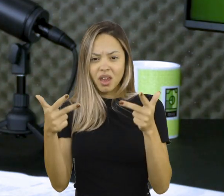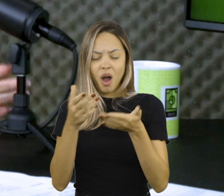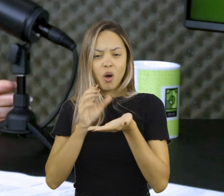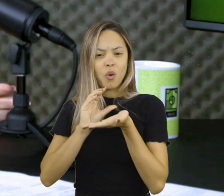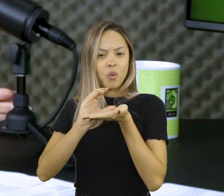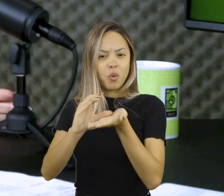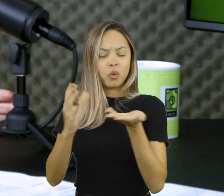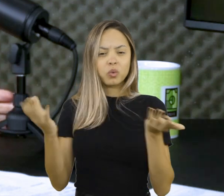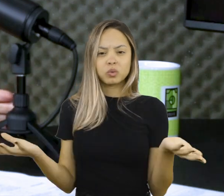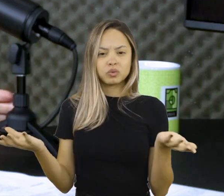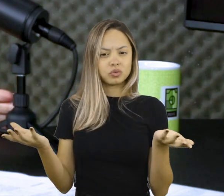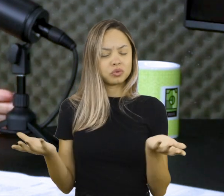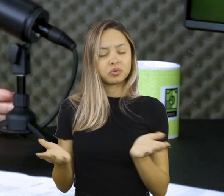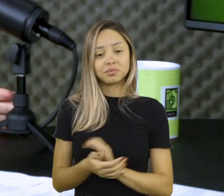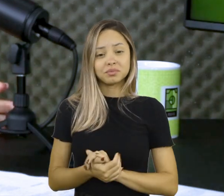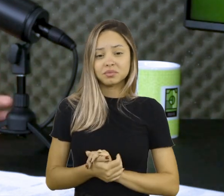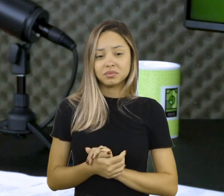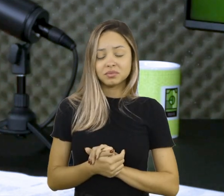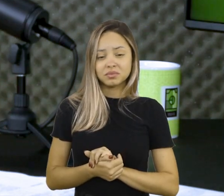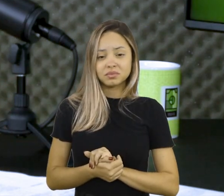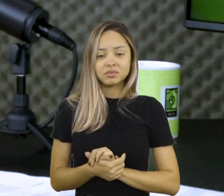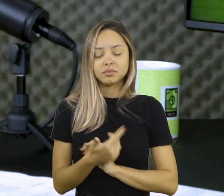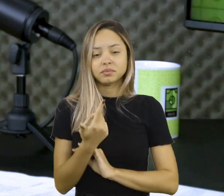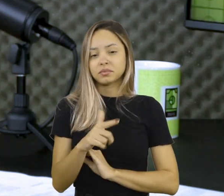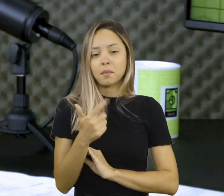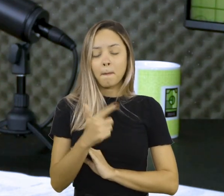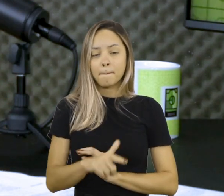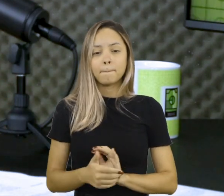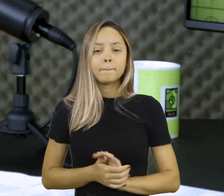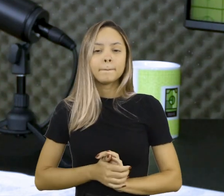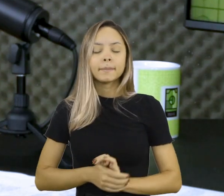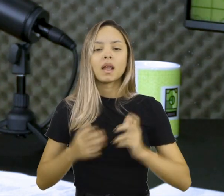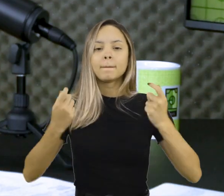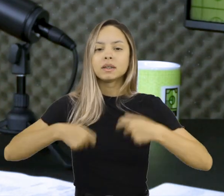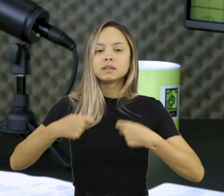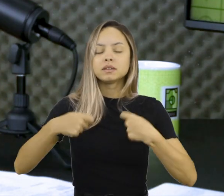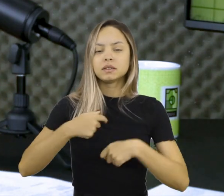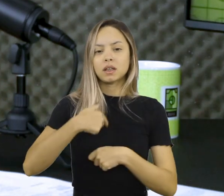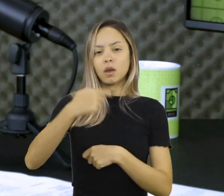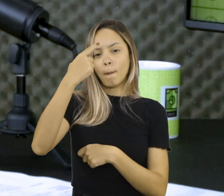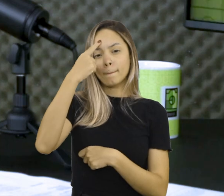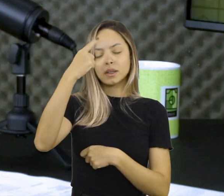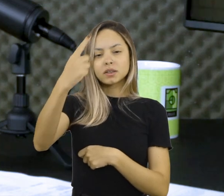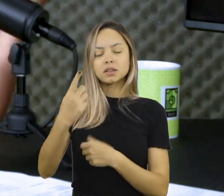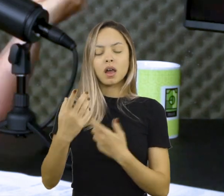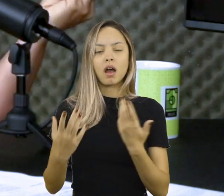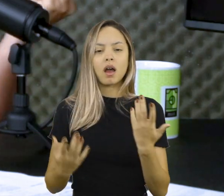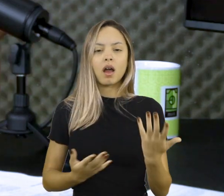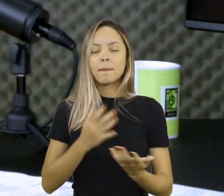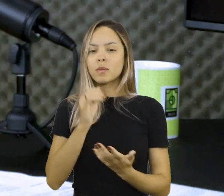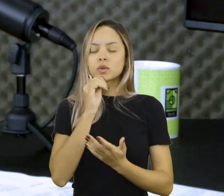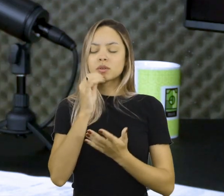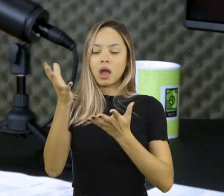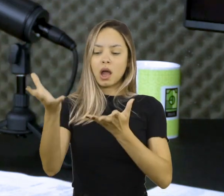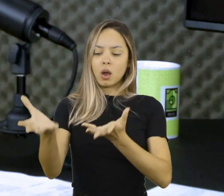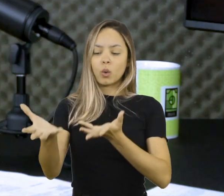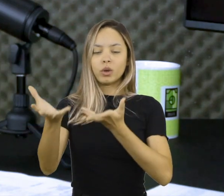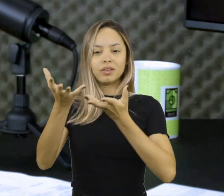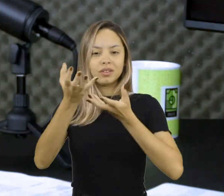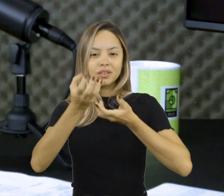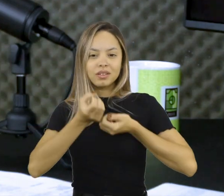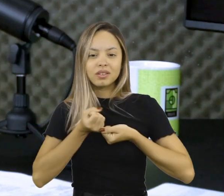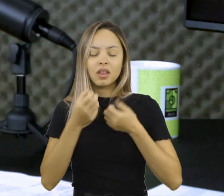que agora vai ser meu uhum não é precisa eu pensar em alto custo para eu pensar numa acolhida que